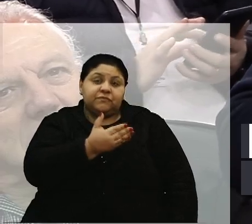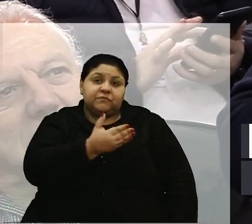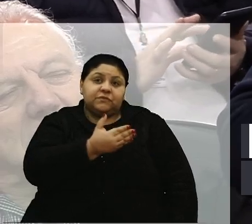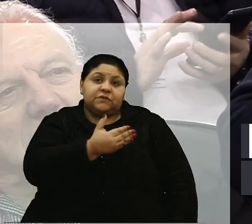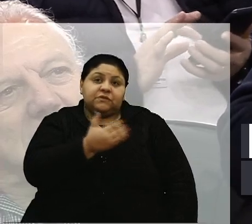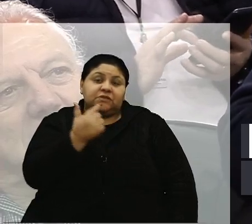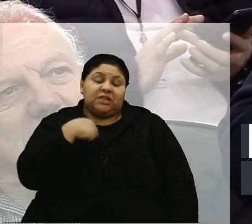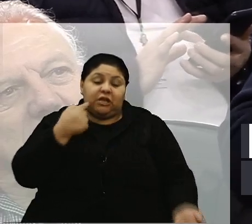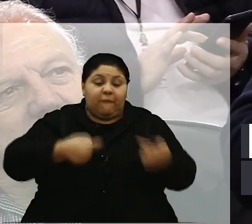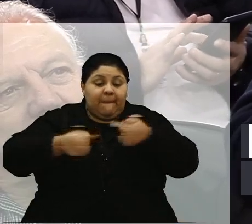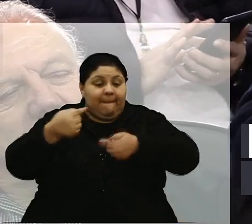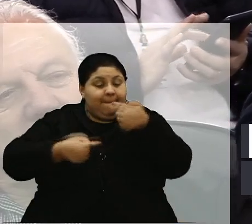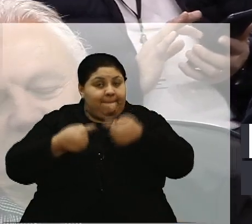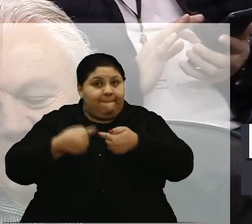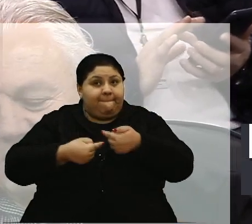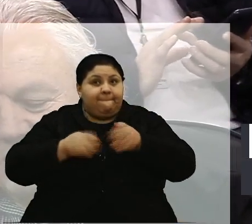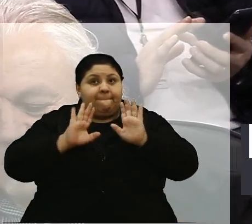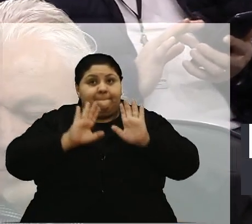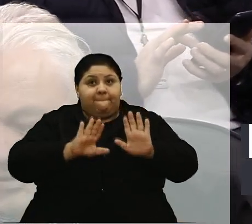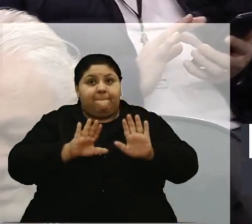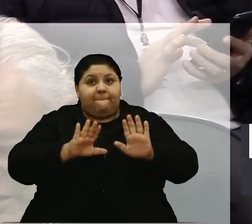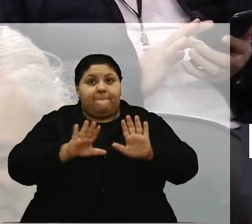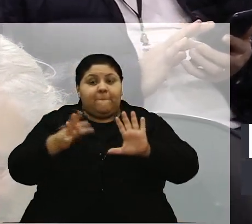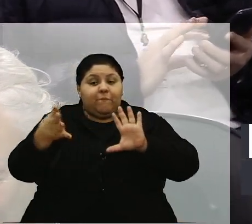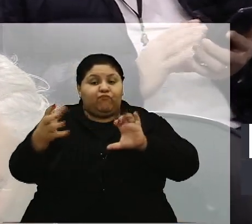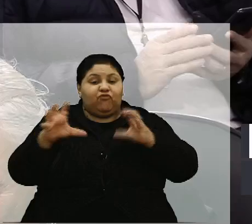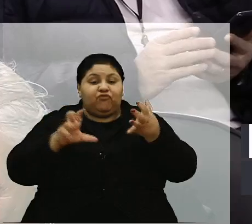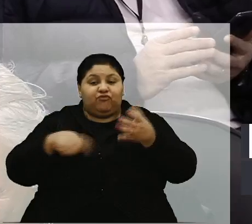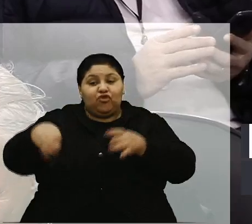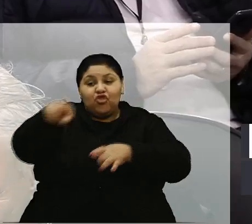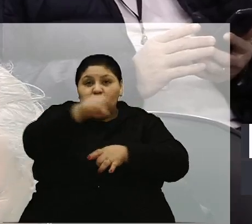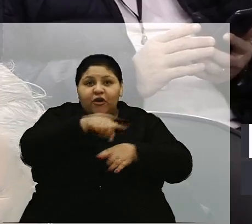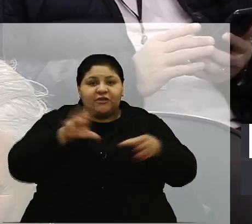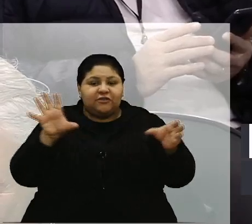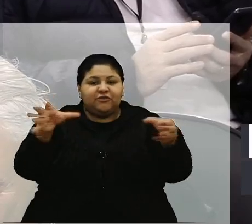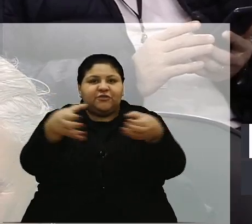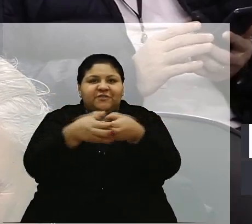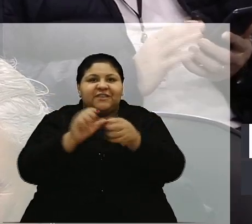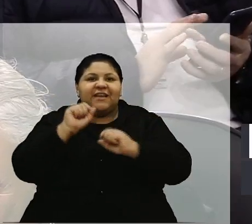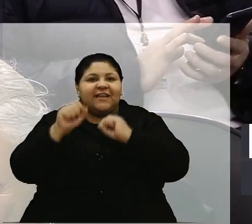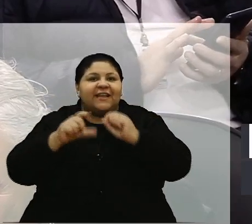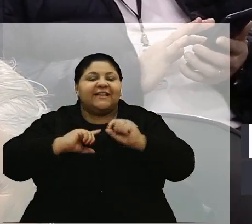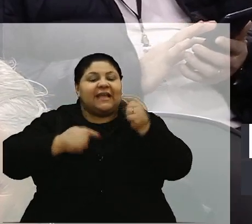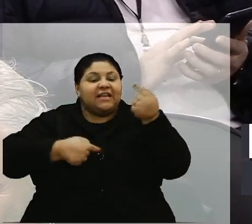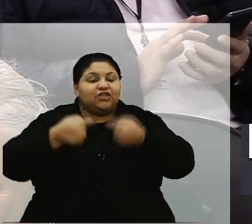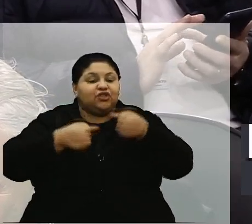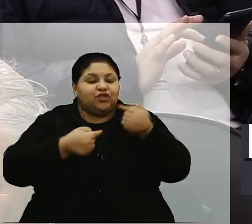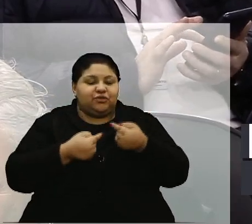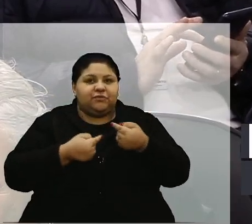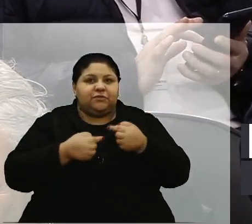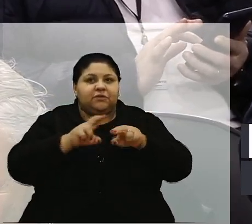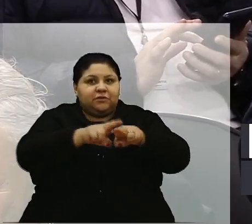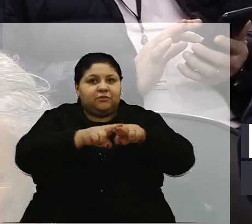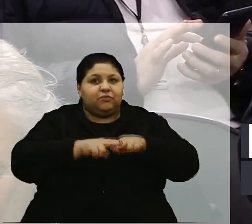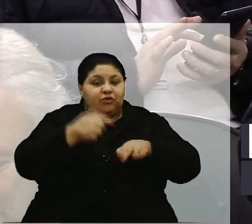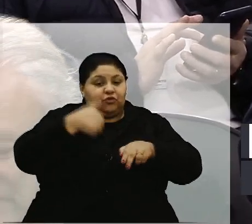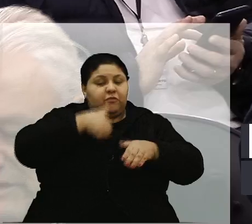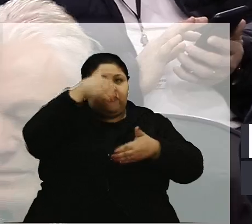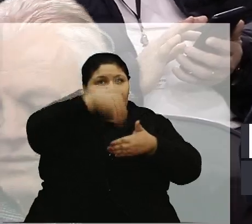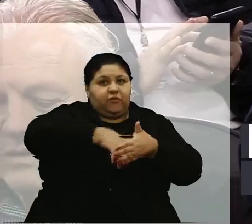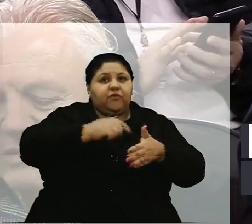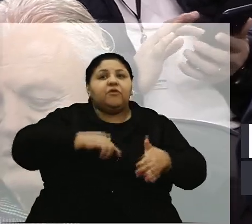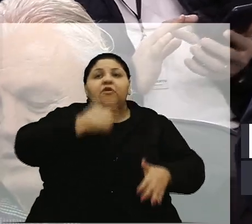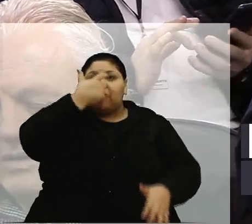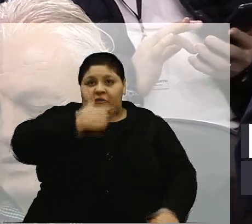esse é um debate que a gente vai ficar entre nós mesmos. Quem tem que discutir, e por isso é o motivo do meu voto, e eu acho que a